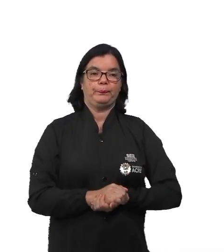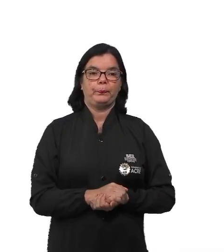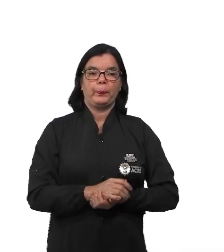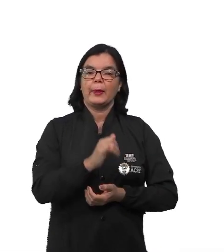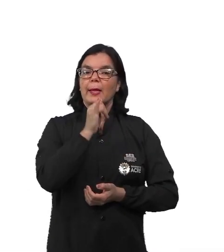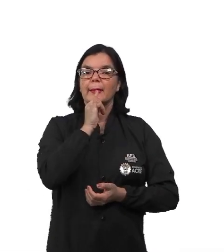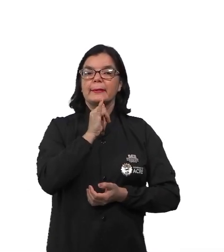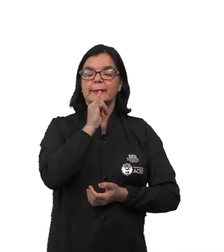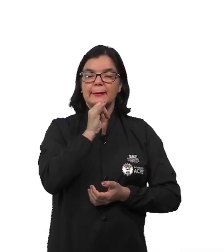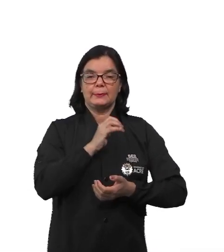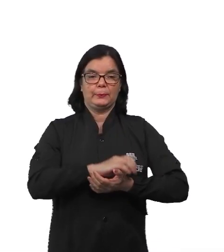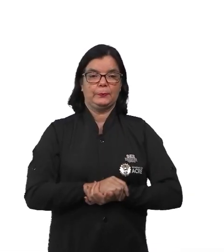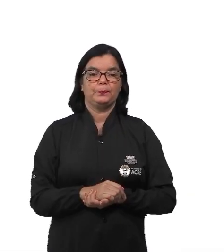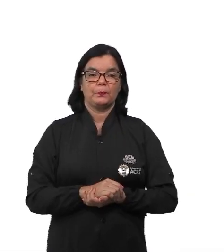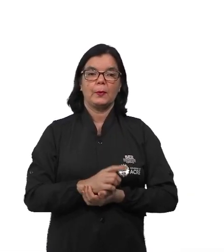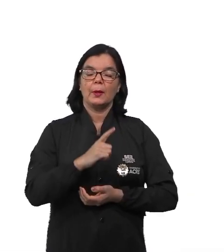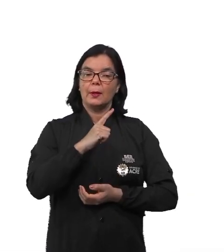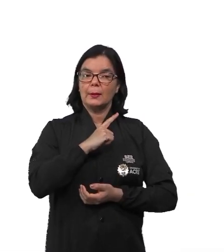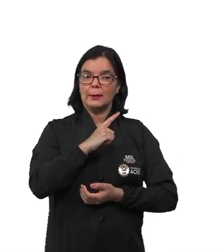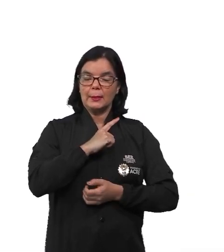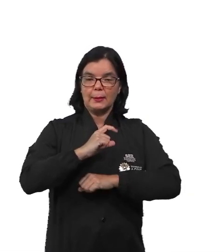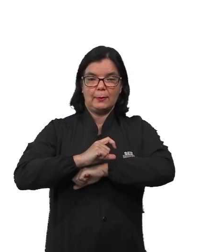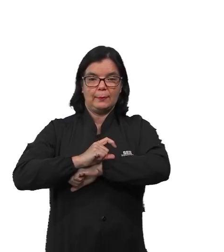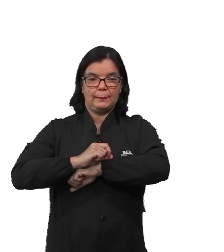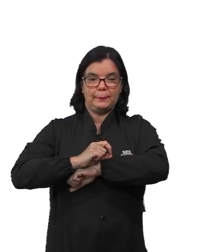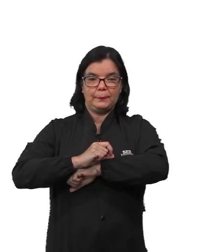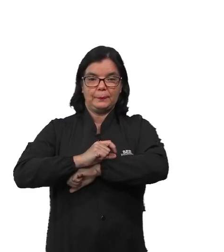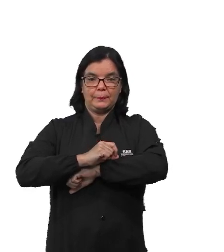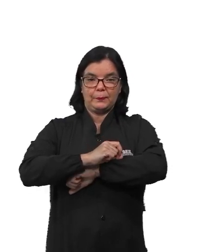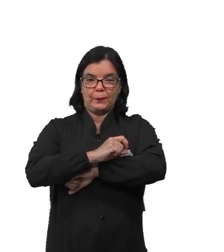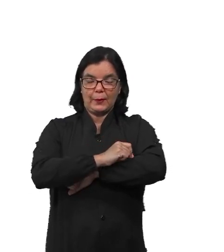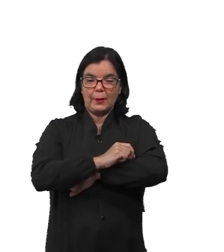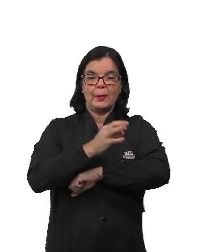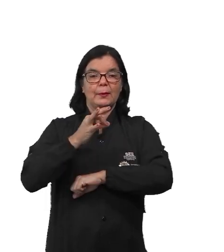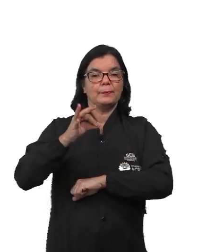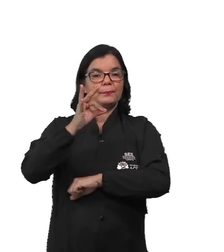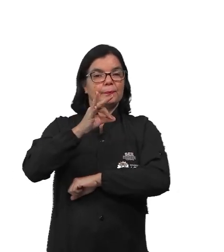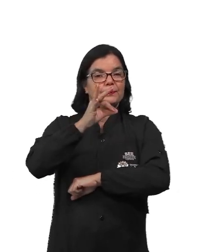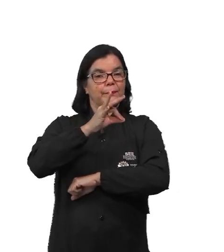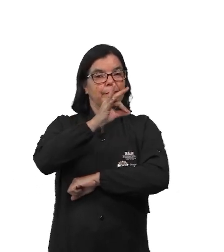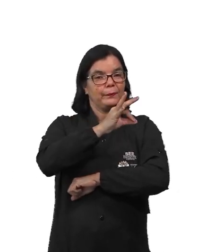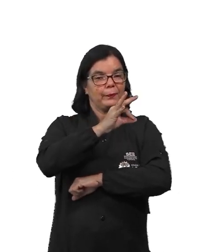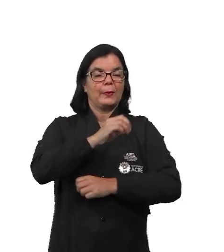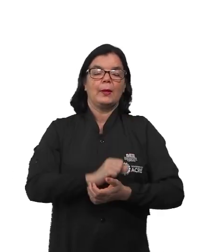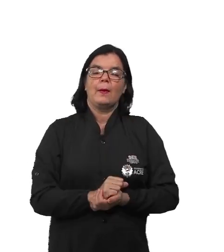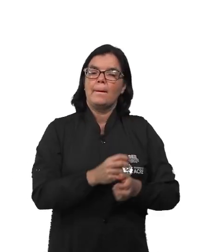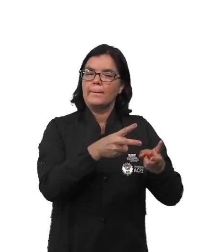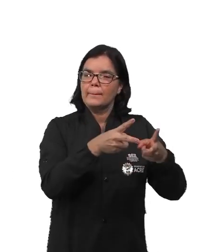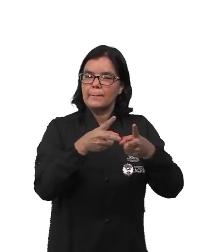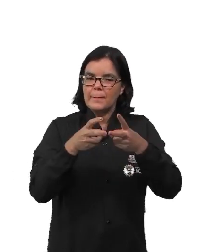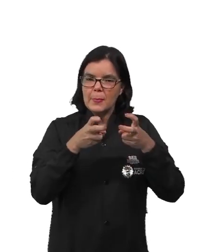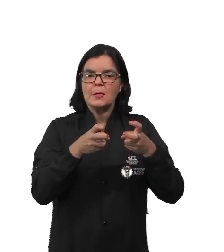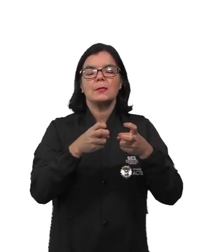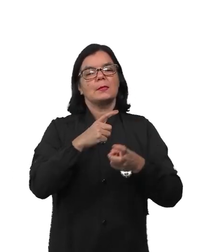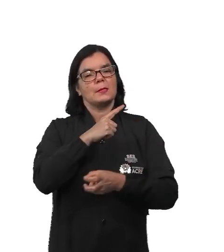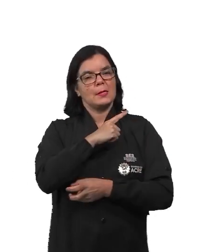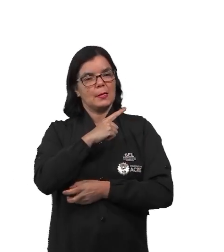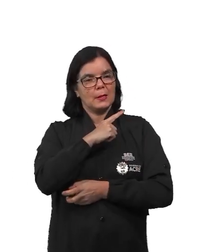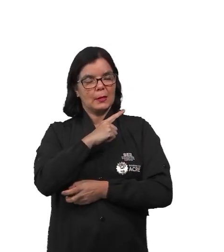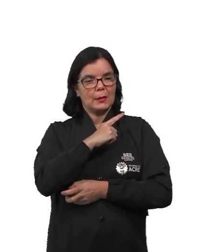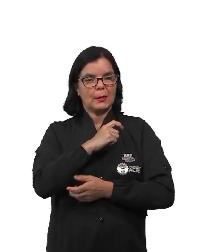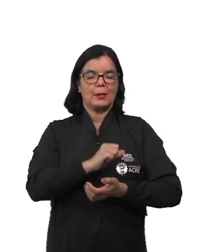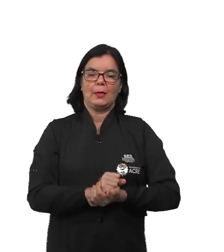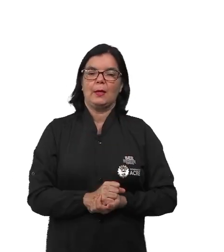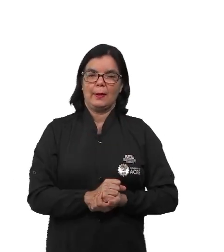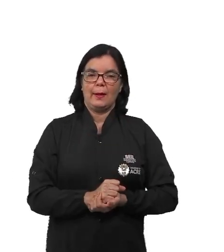Esses exemplos aqui, pessoal. Temos as formigas e as abelhas. Estão percebendo que elas têm